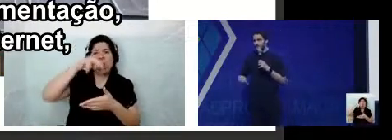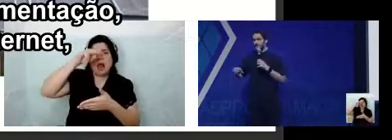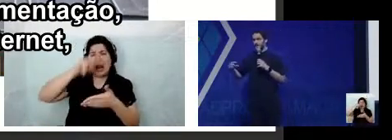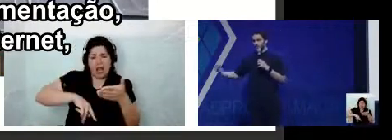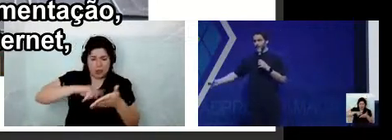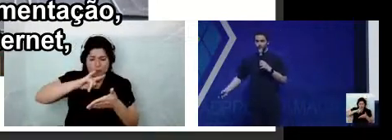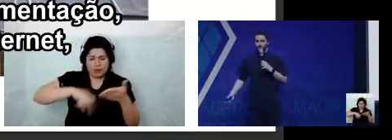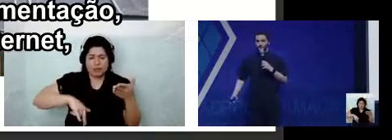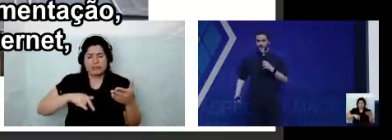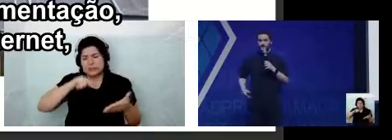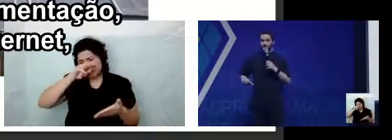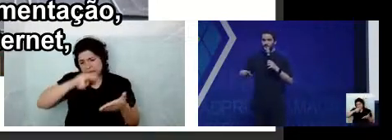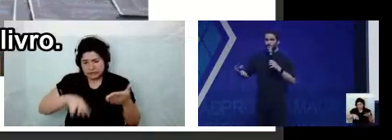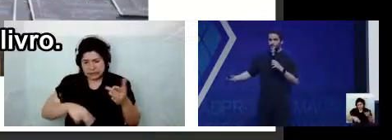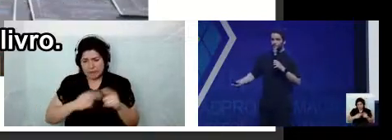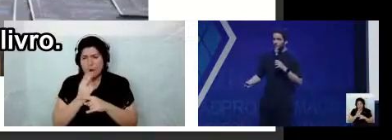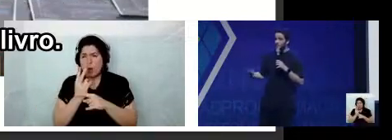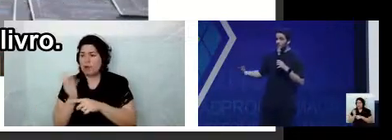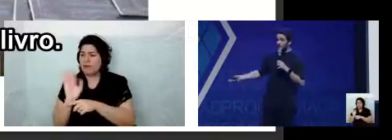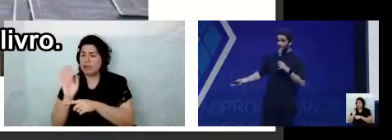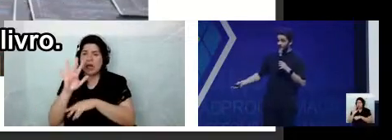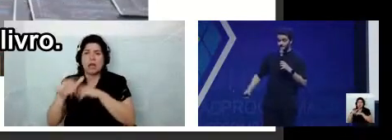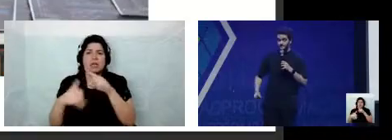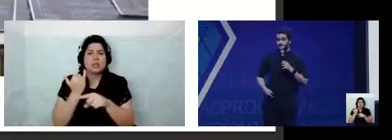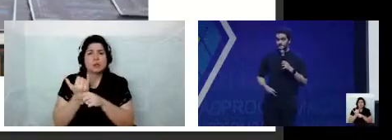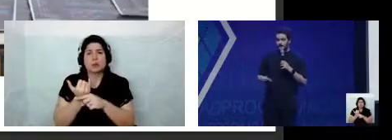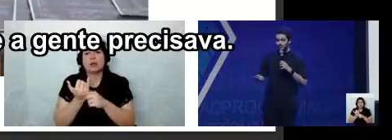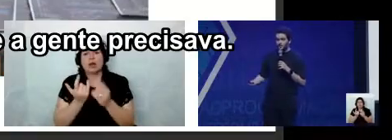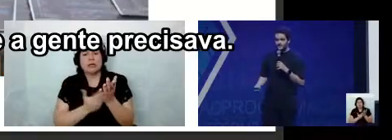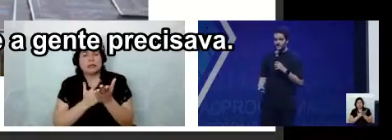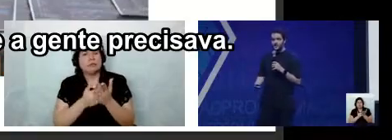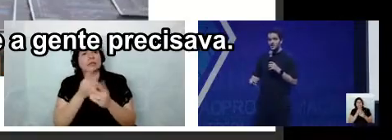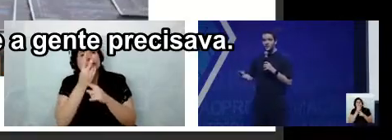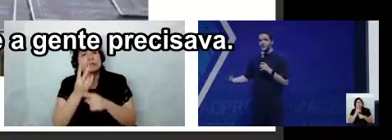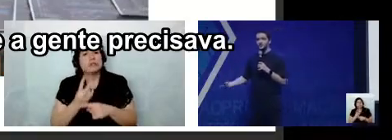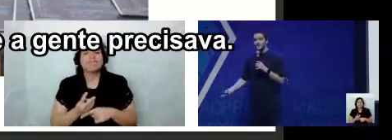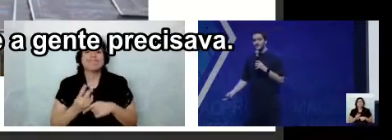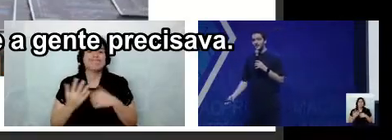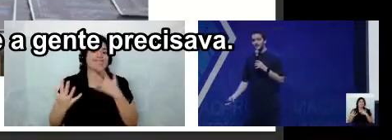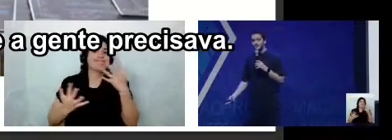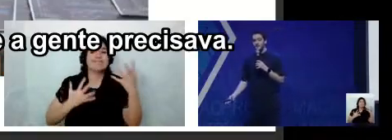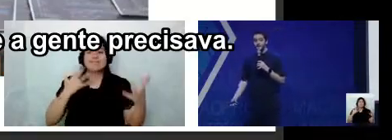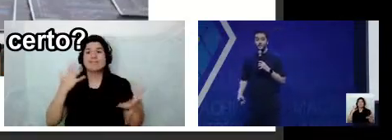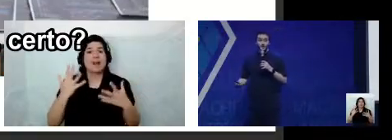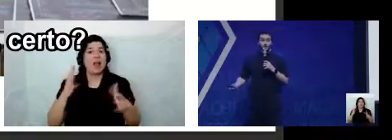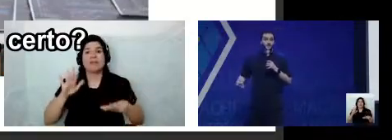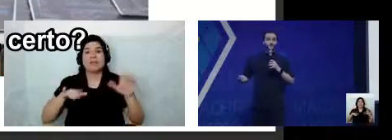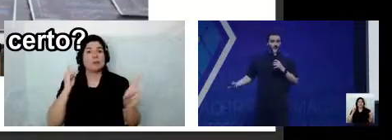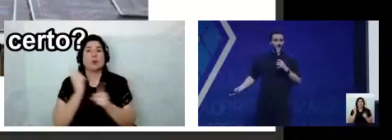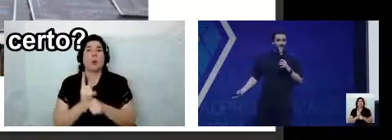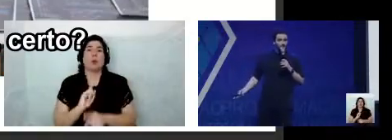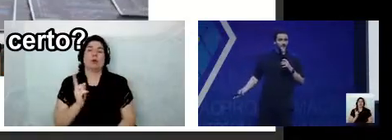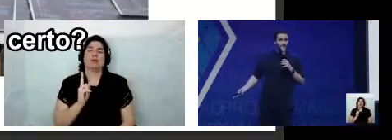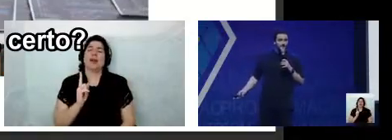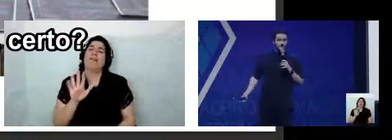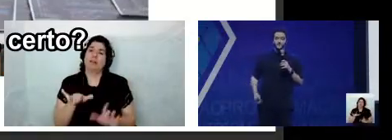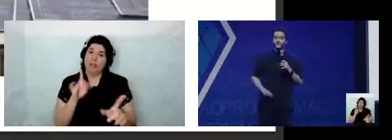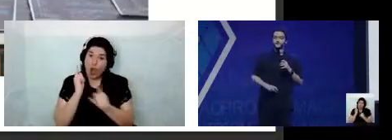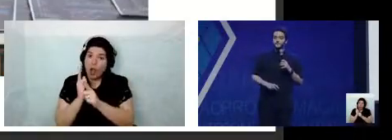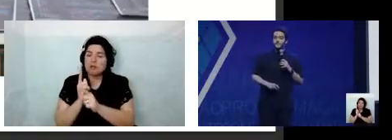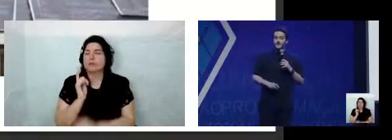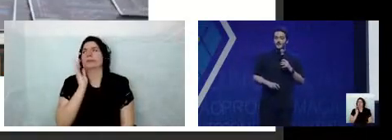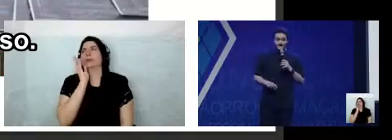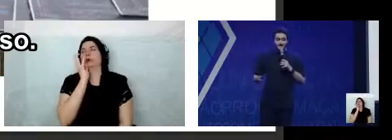documentação, procurando um vídeo na internet, um vídeo no YouTube, um livro. E muitas vezes a gente não achava o que a gente precisava. E quando achava, demorava.